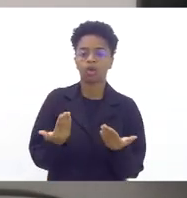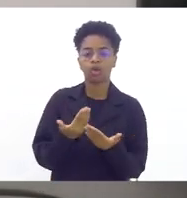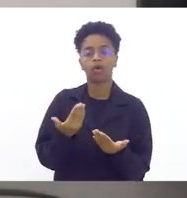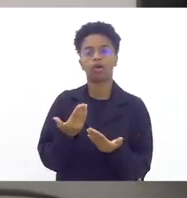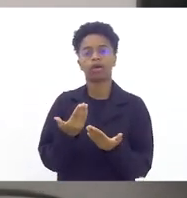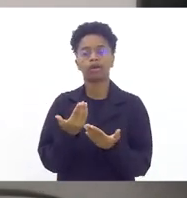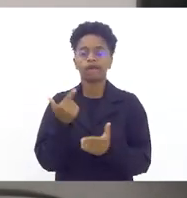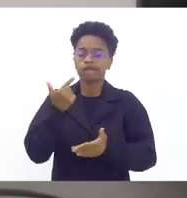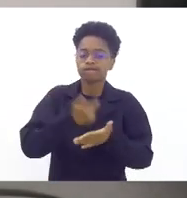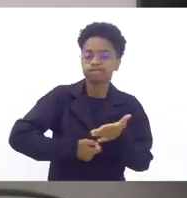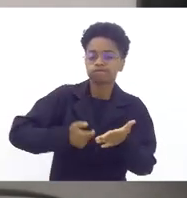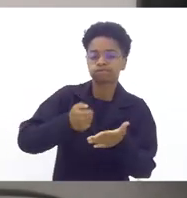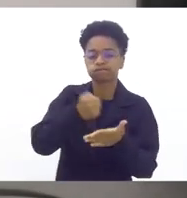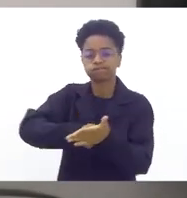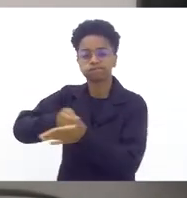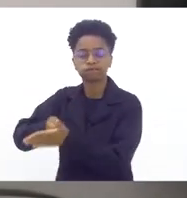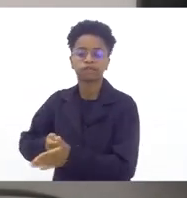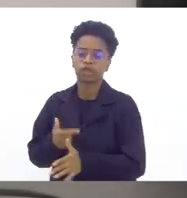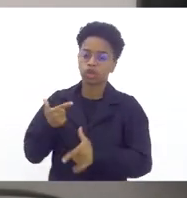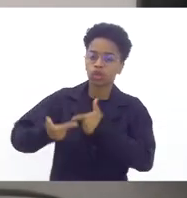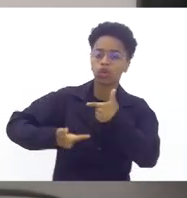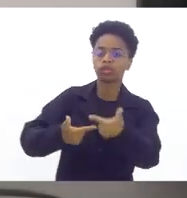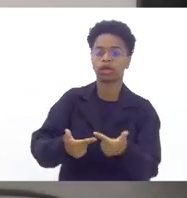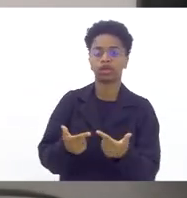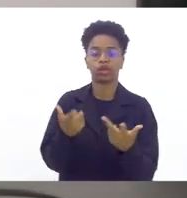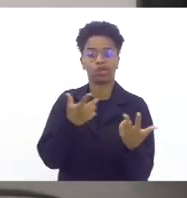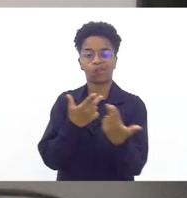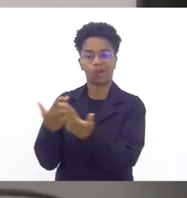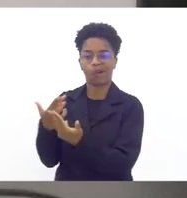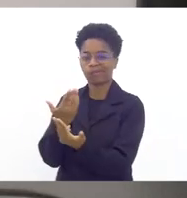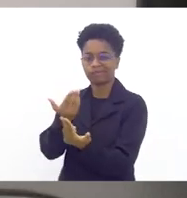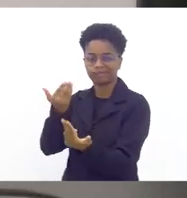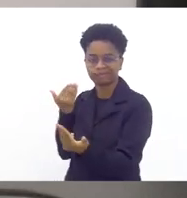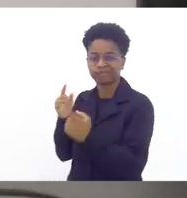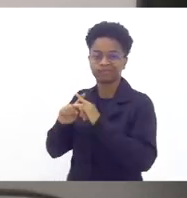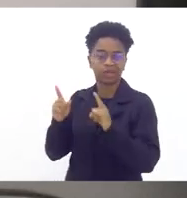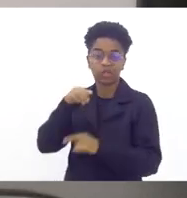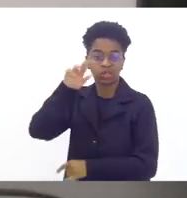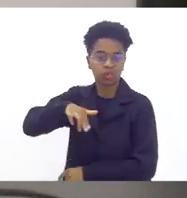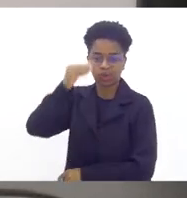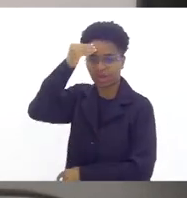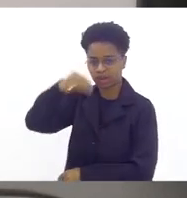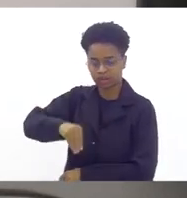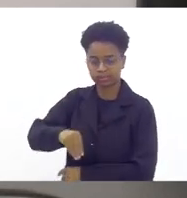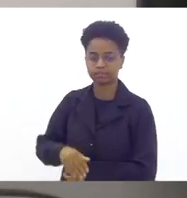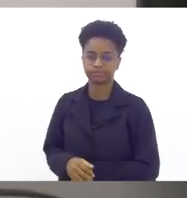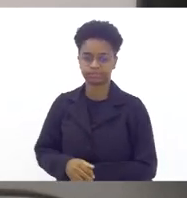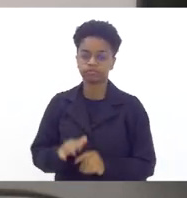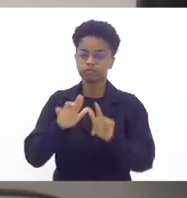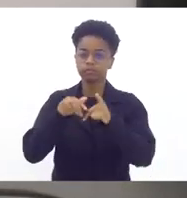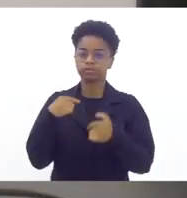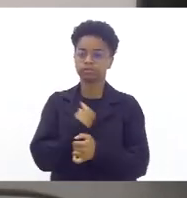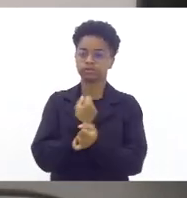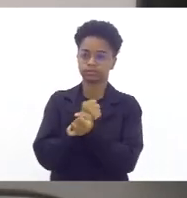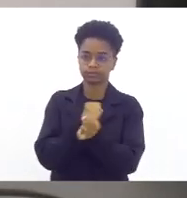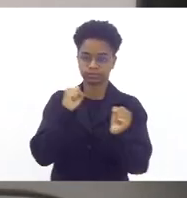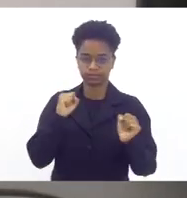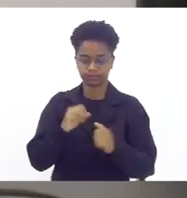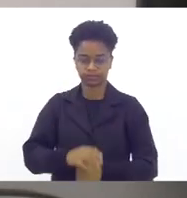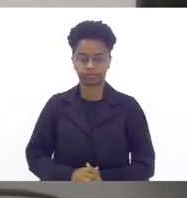correndo, lutando por tudo aquilo que eles lutaram, nunca deixaram de lutar, que é a nossa liberdade.